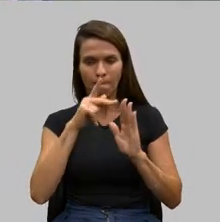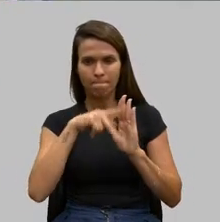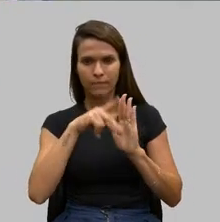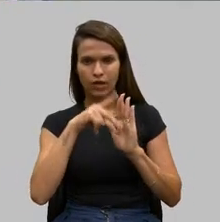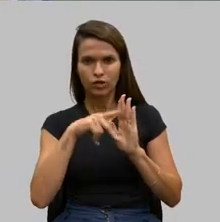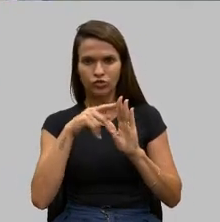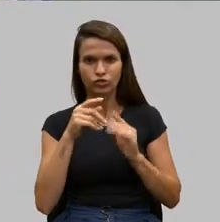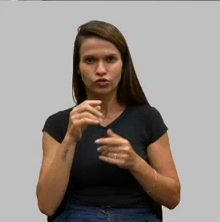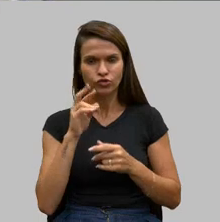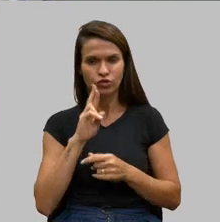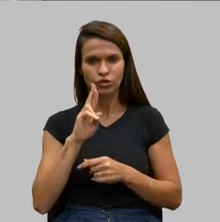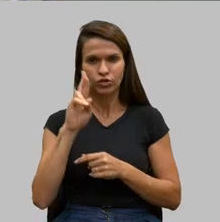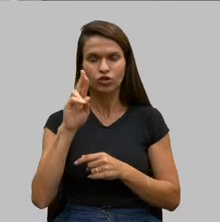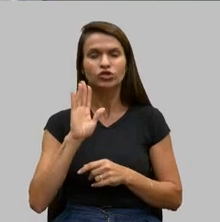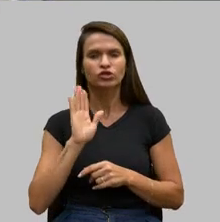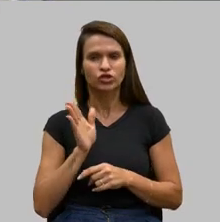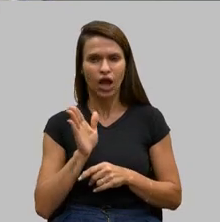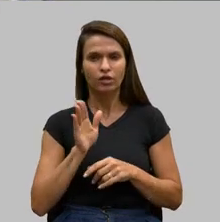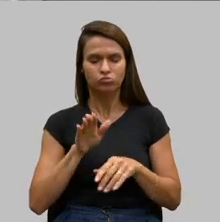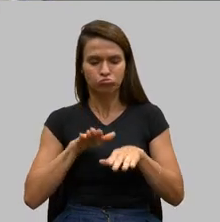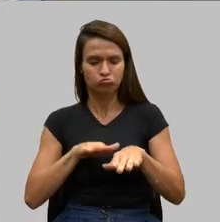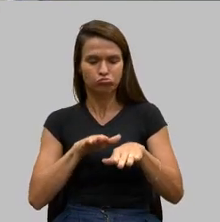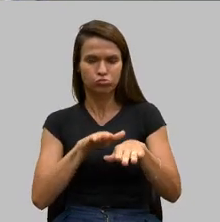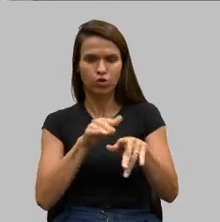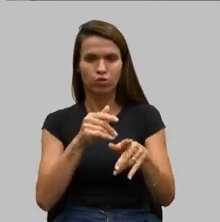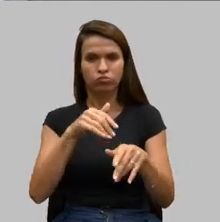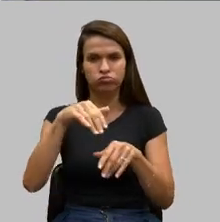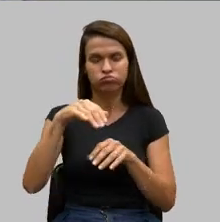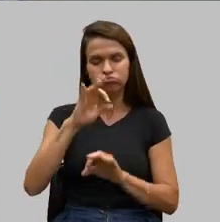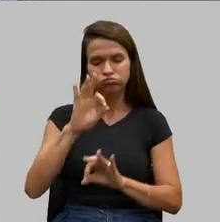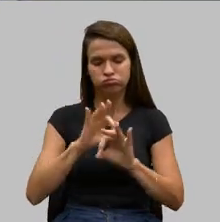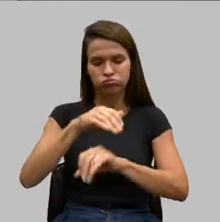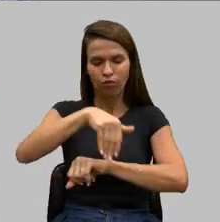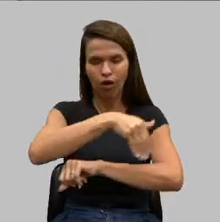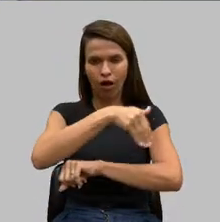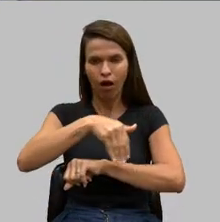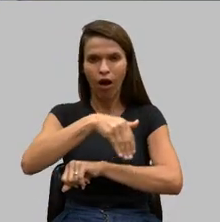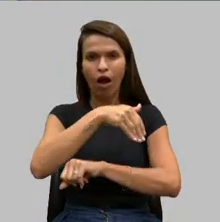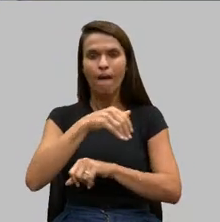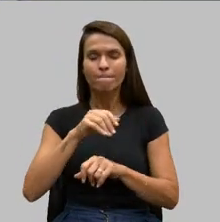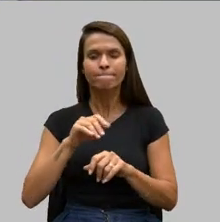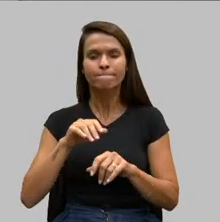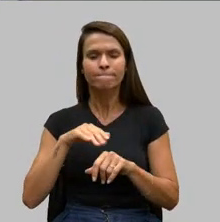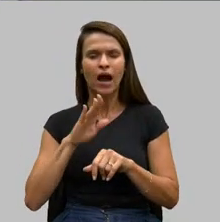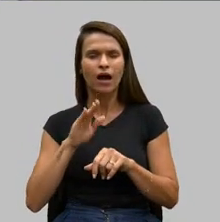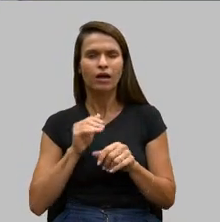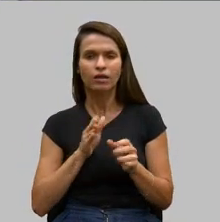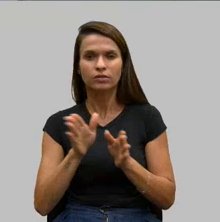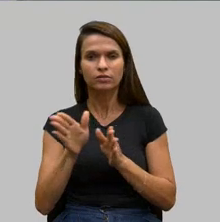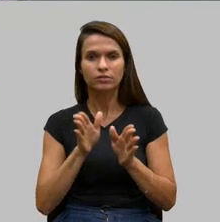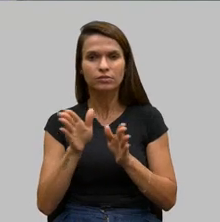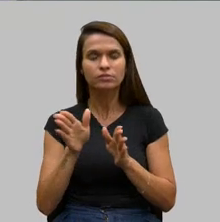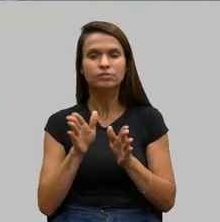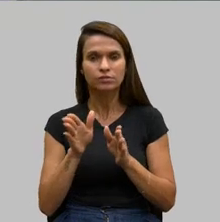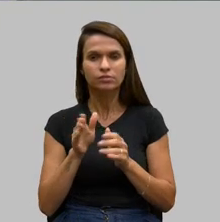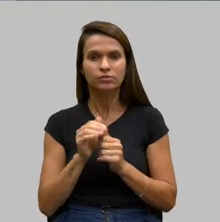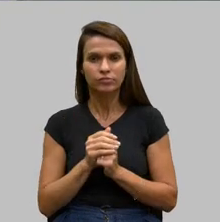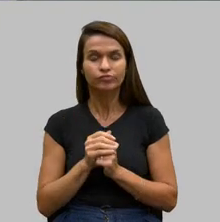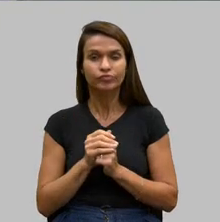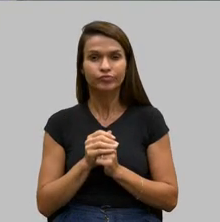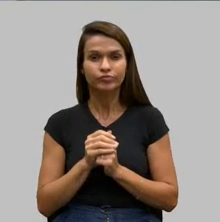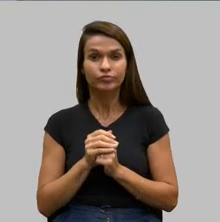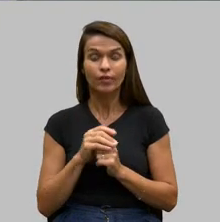fazendo reforma das Calçadas estão tornando as cidades mais acessíveis mas a gente tem uma realidade que tem que tá